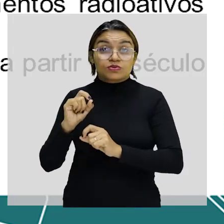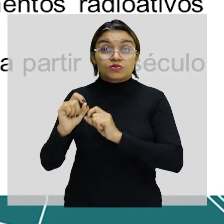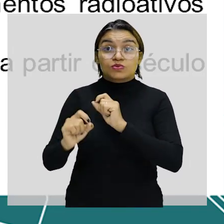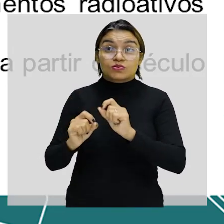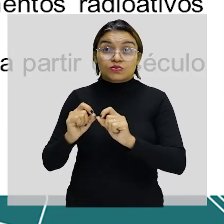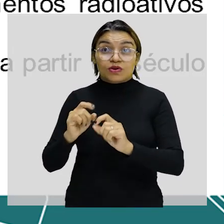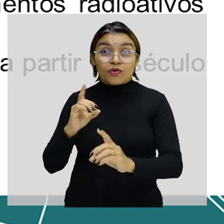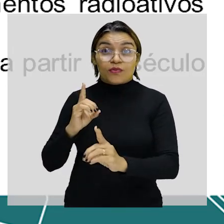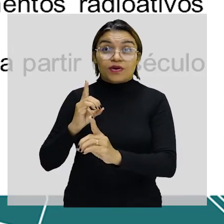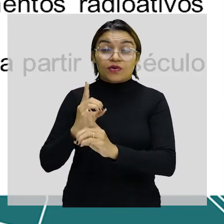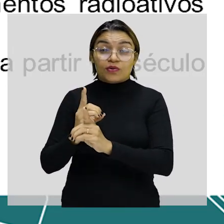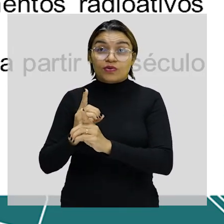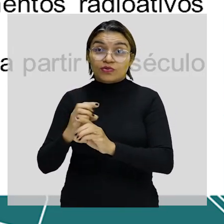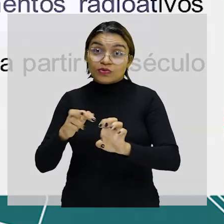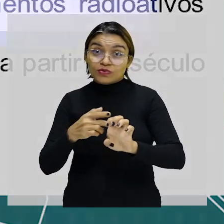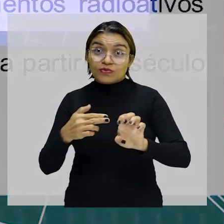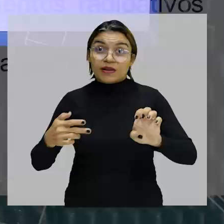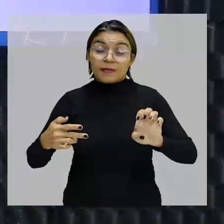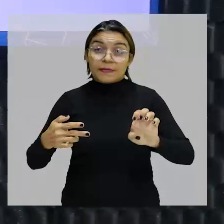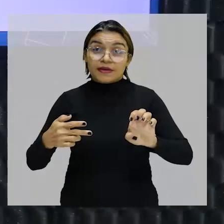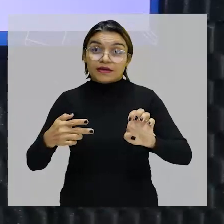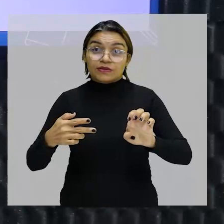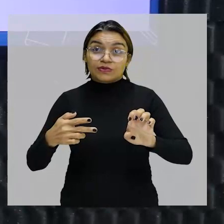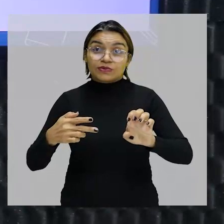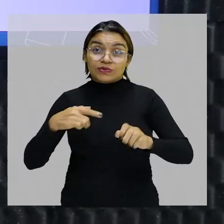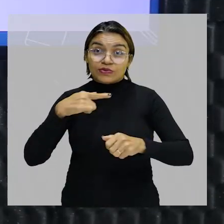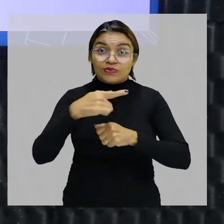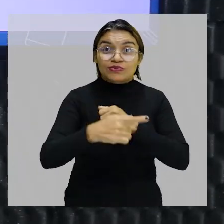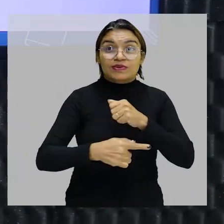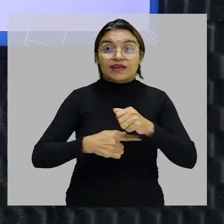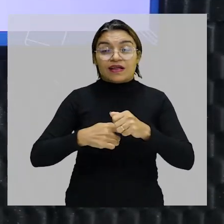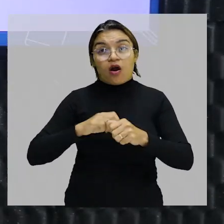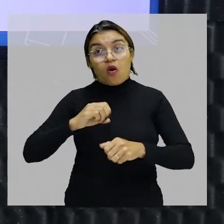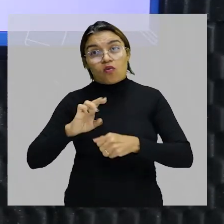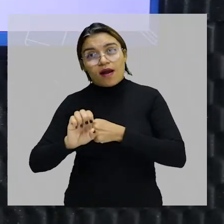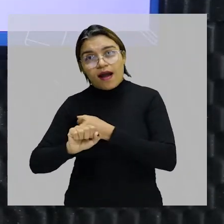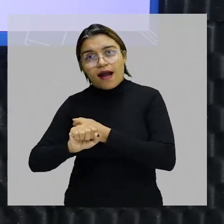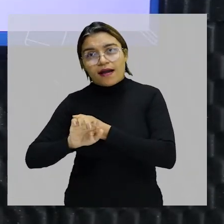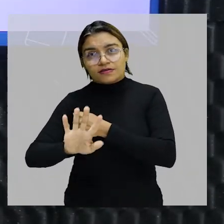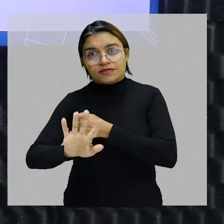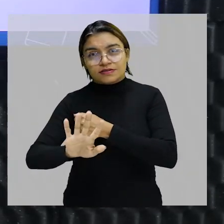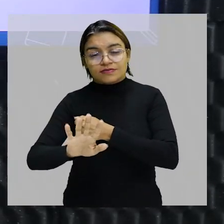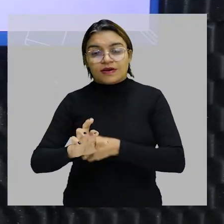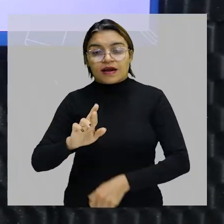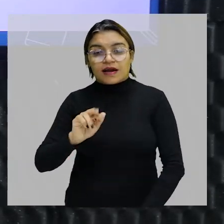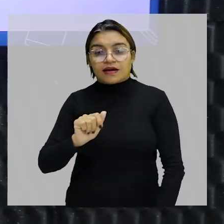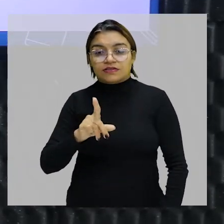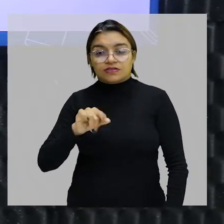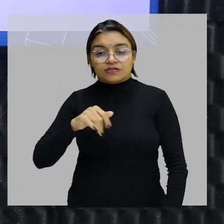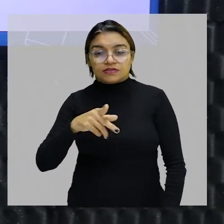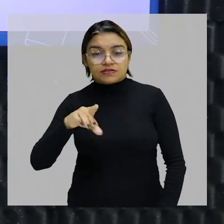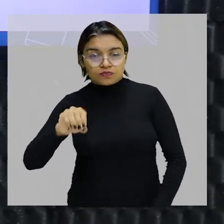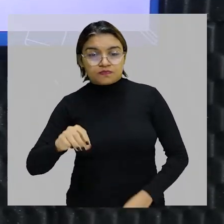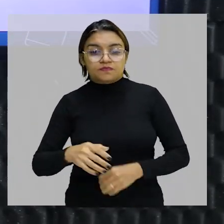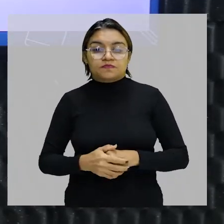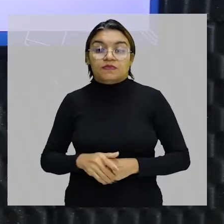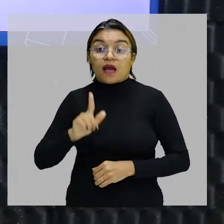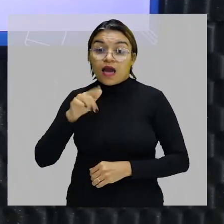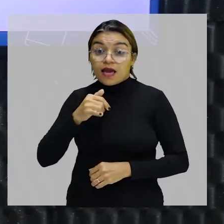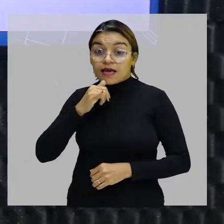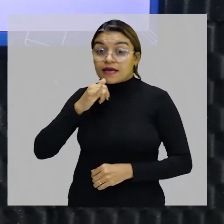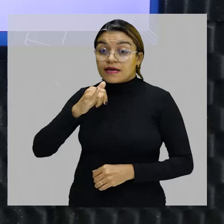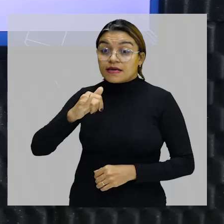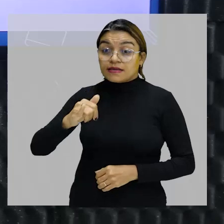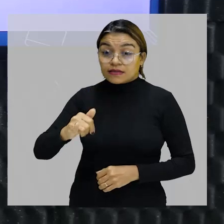um elemento nuclear, com uma radiação nuclear. Mas o que é radiação? Olha só, ela é a energia